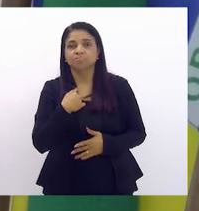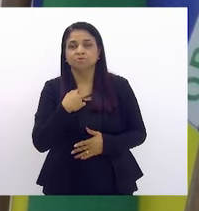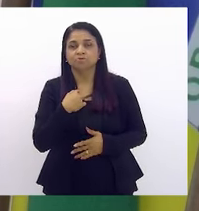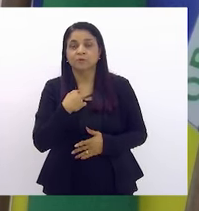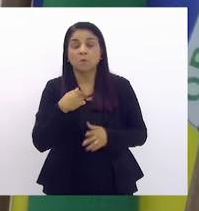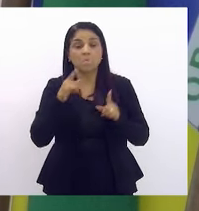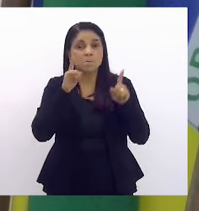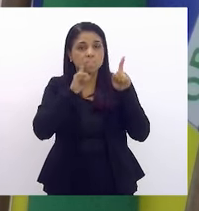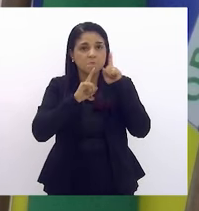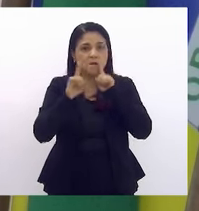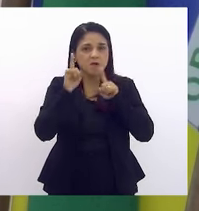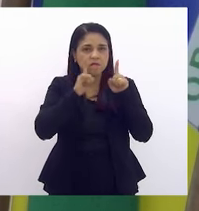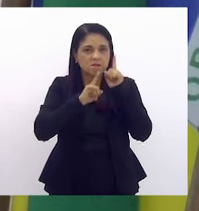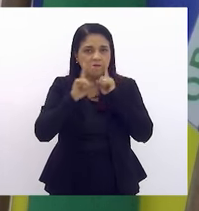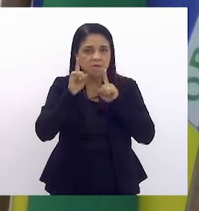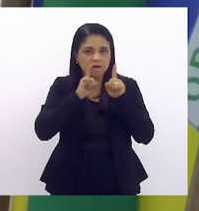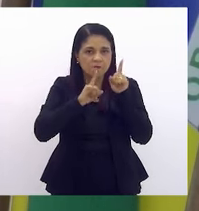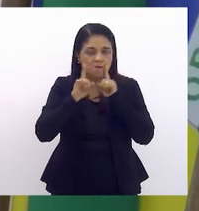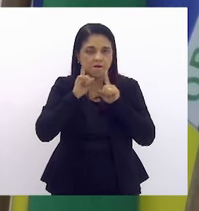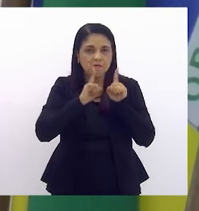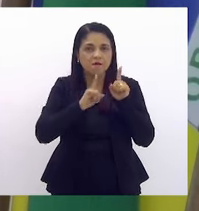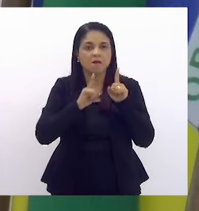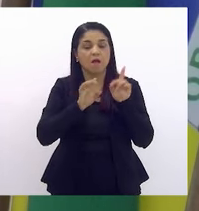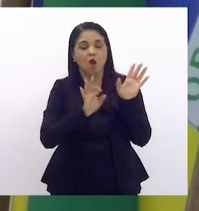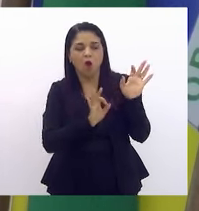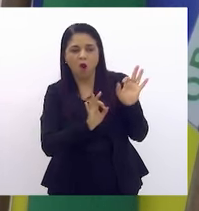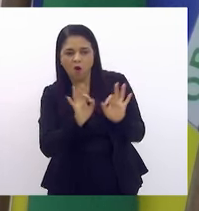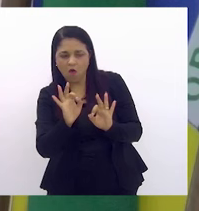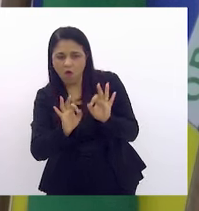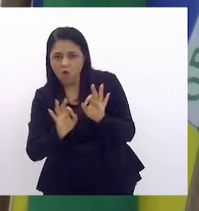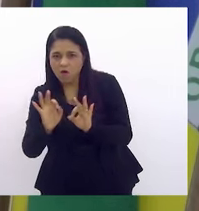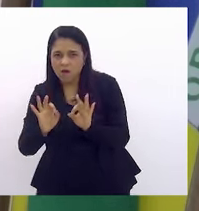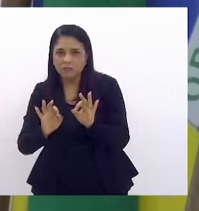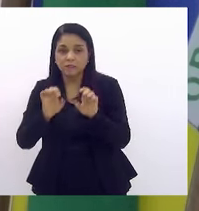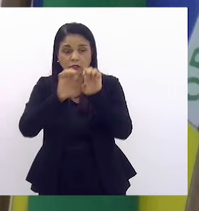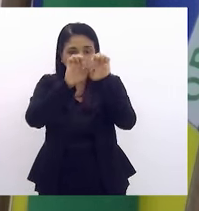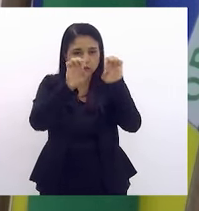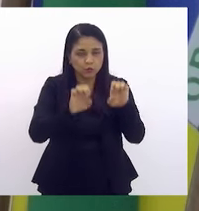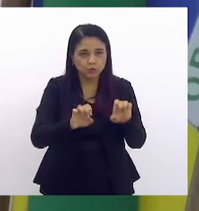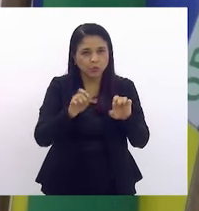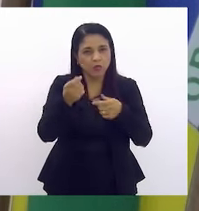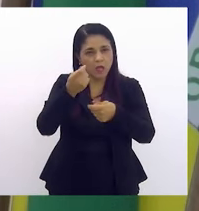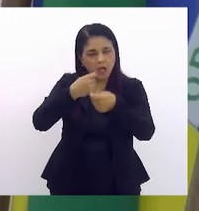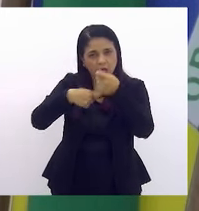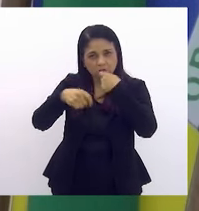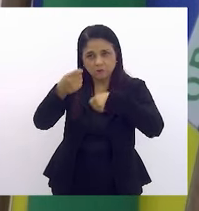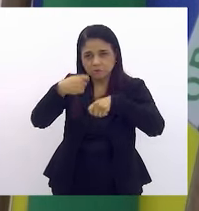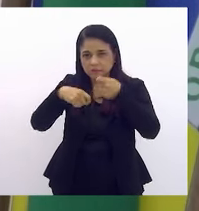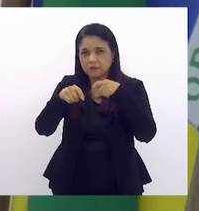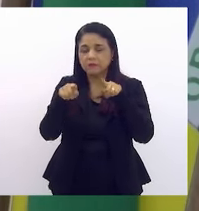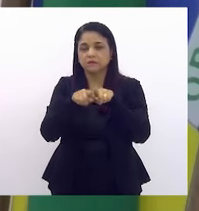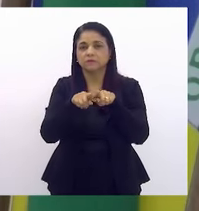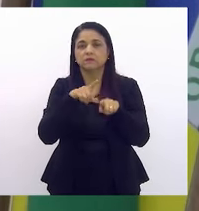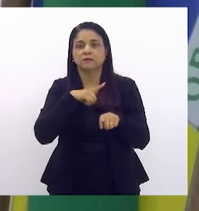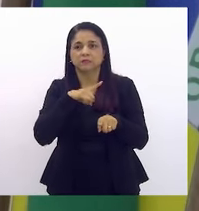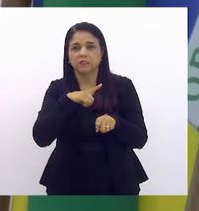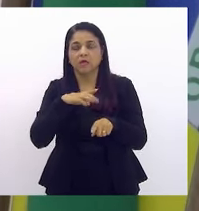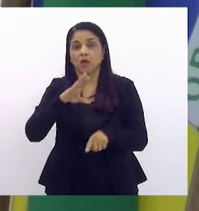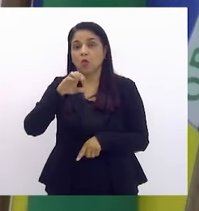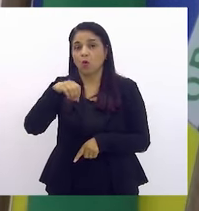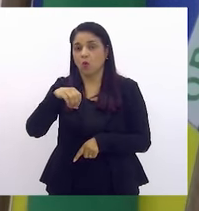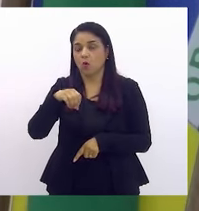Maricá, por questão, né, de organização da estrutura administrativa de Maricá, a gente tem a Codemar,